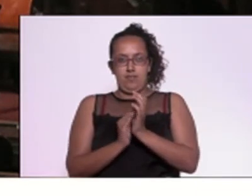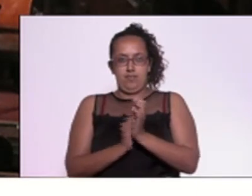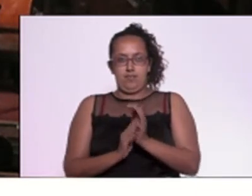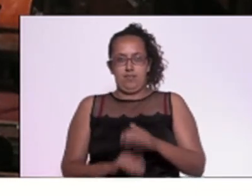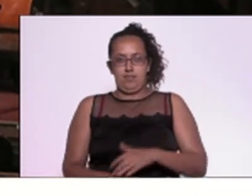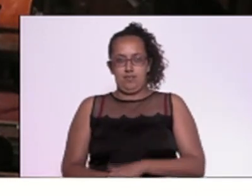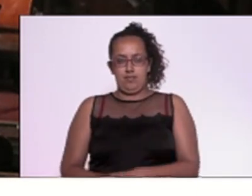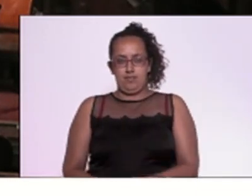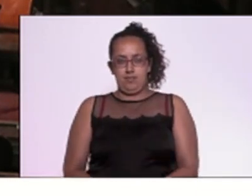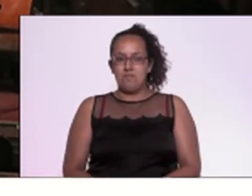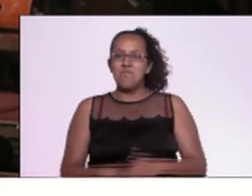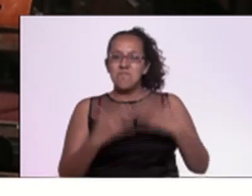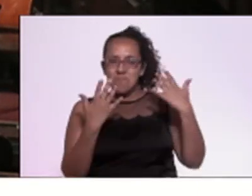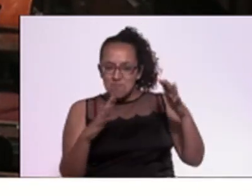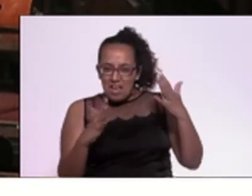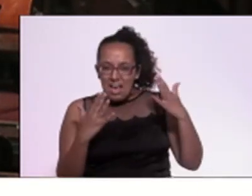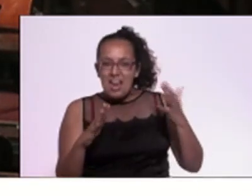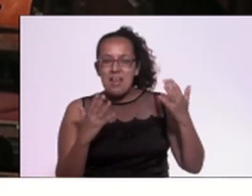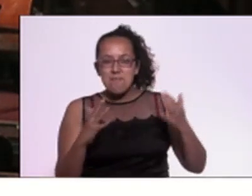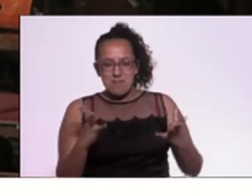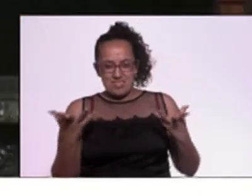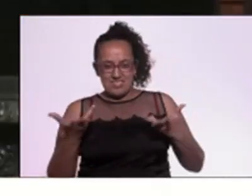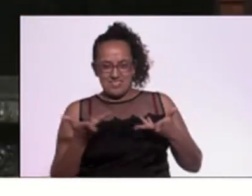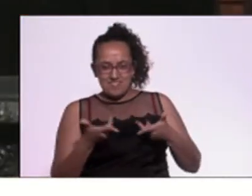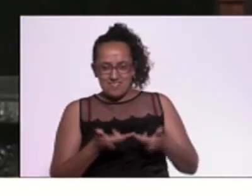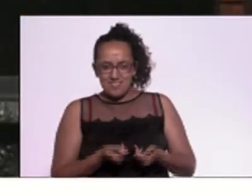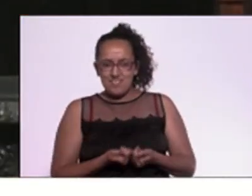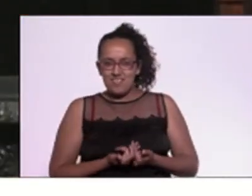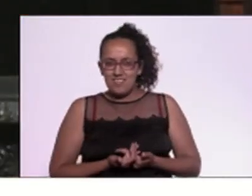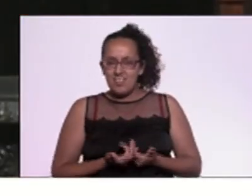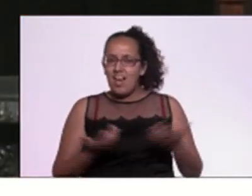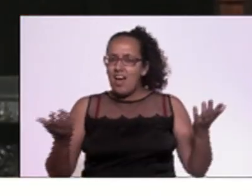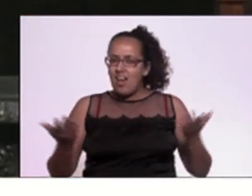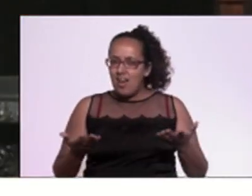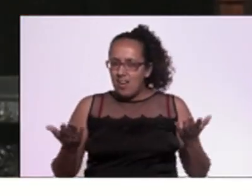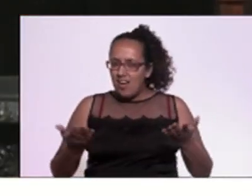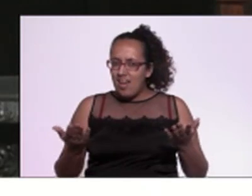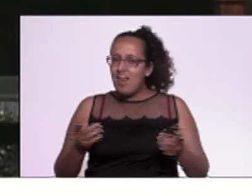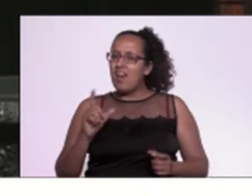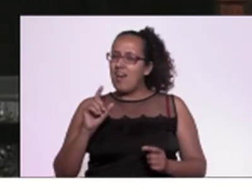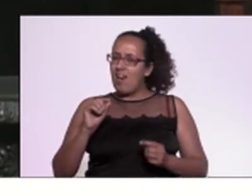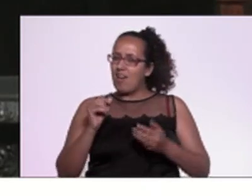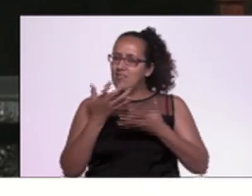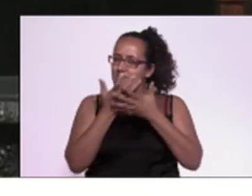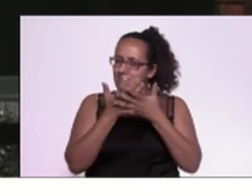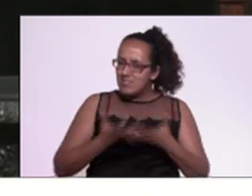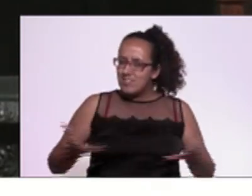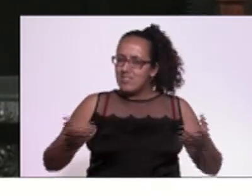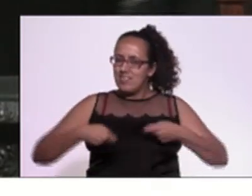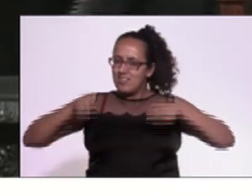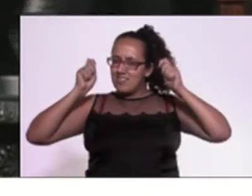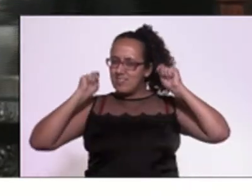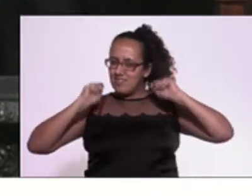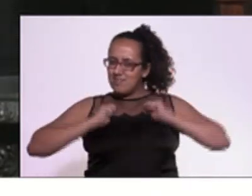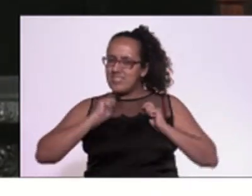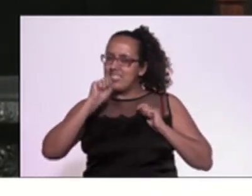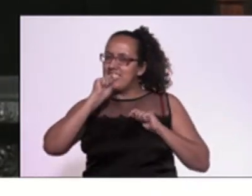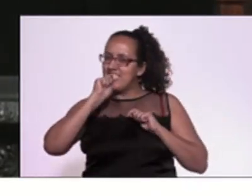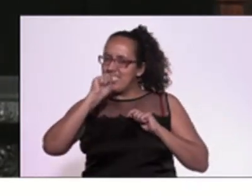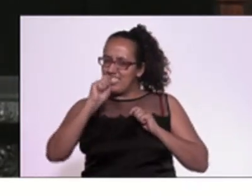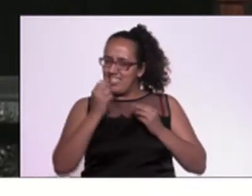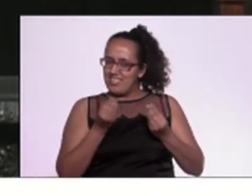representa muito bem os produtores de cinema e é parte de da história do